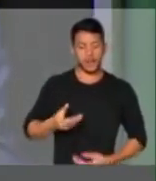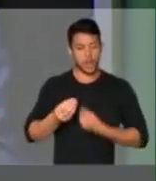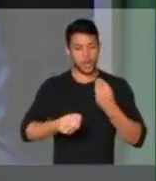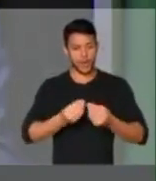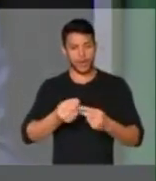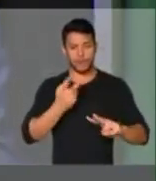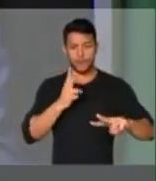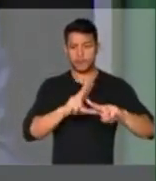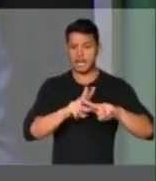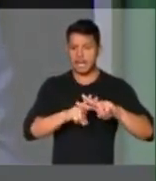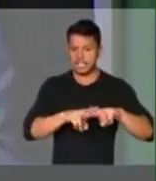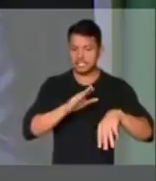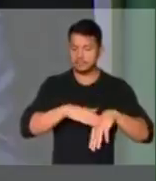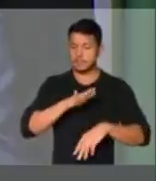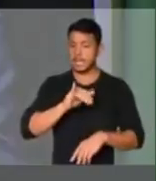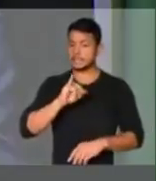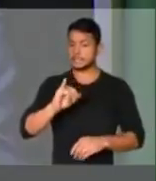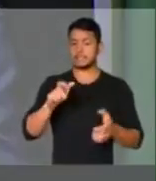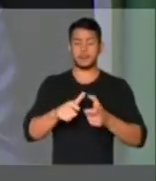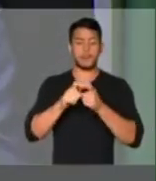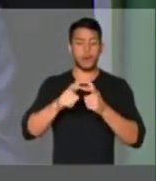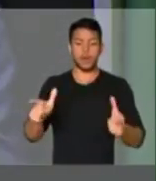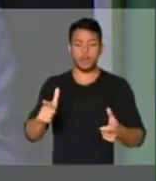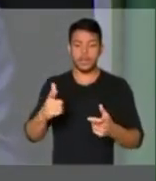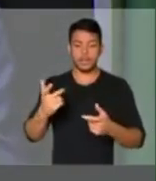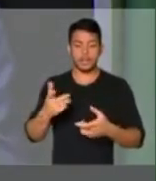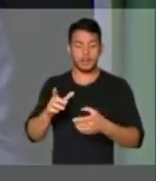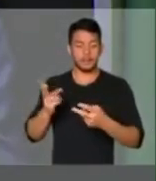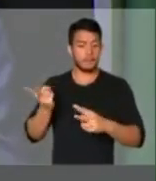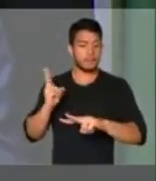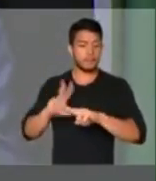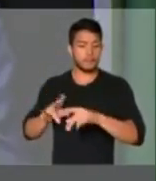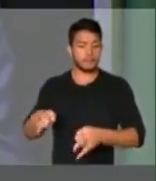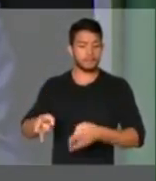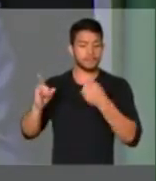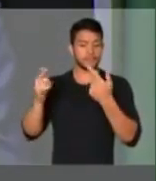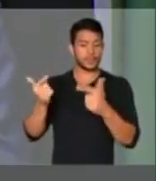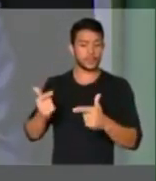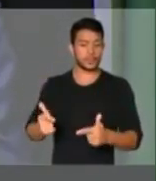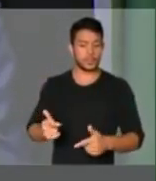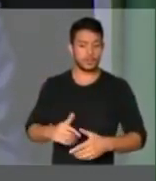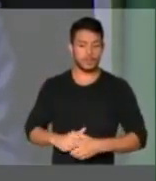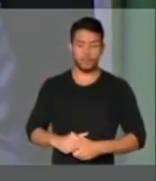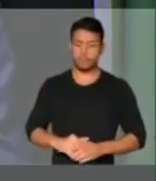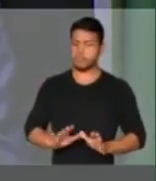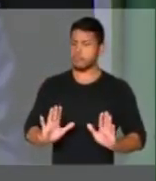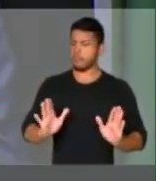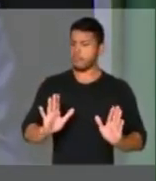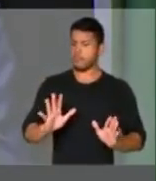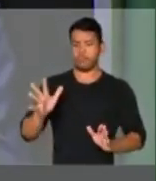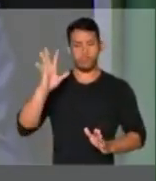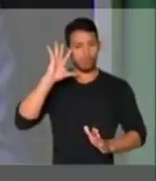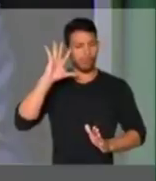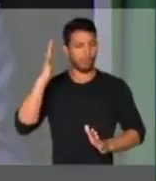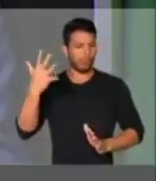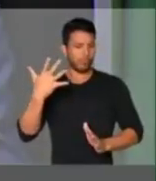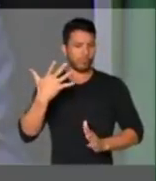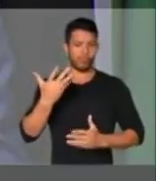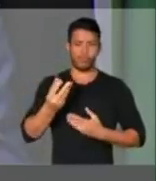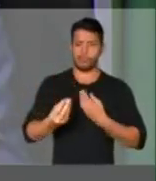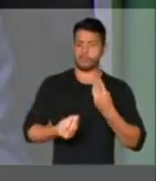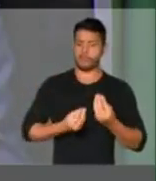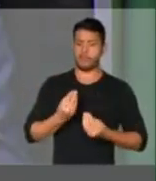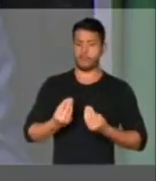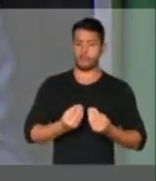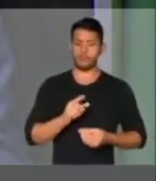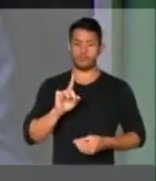parte dos criminosos está fora da cadeia? Ah, mas a solução, né, a alternativa para esse discurso